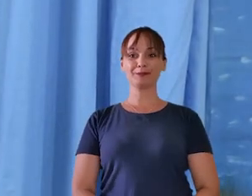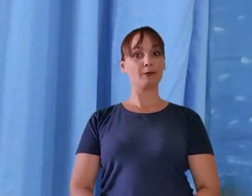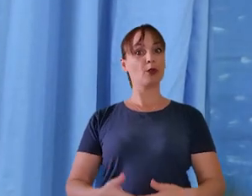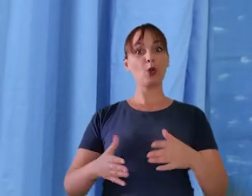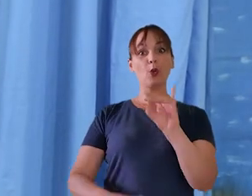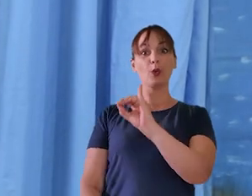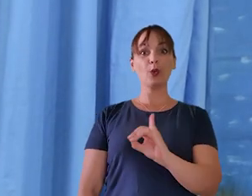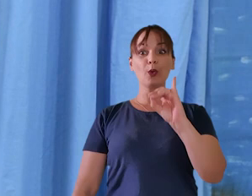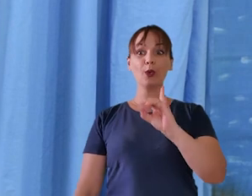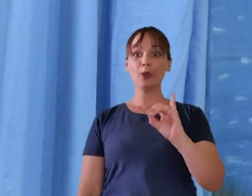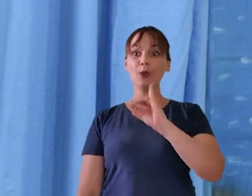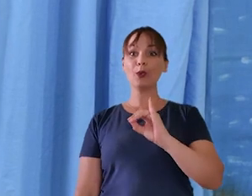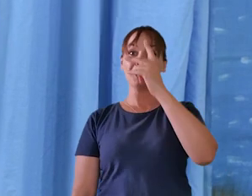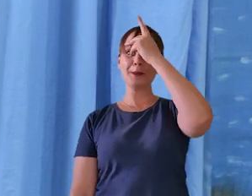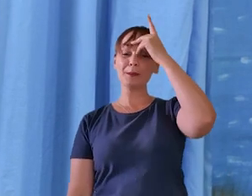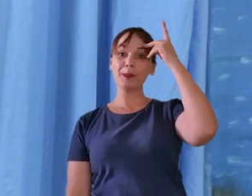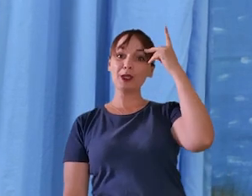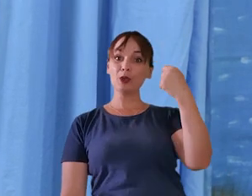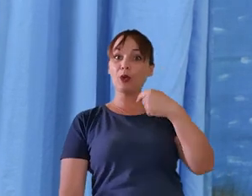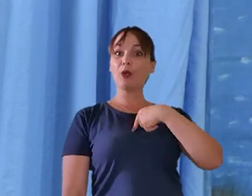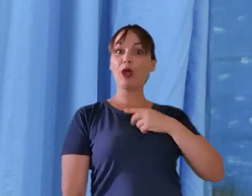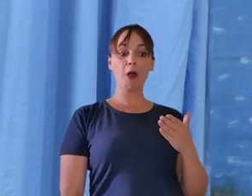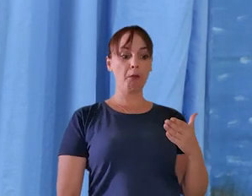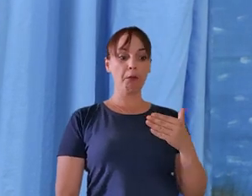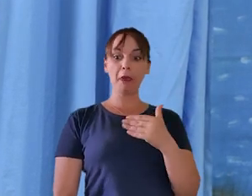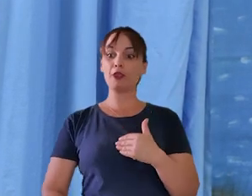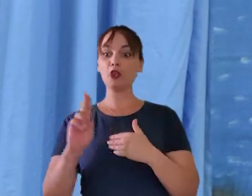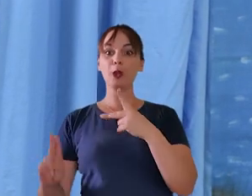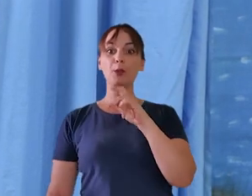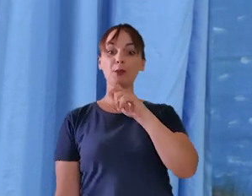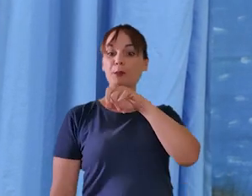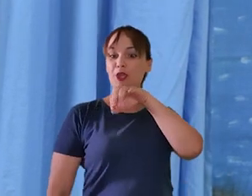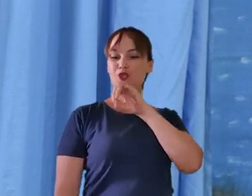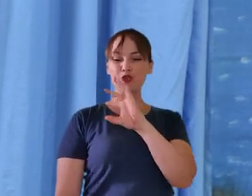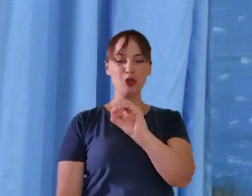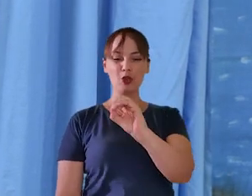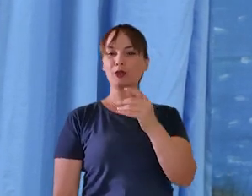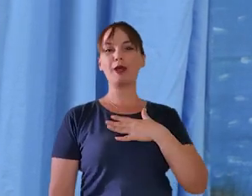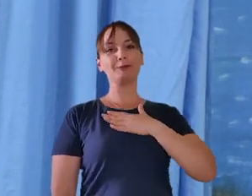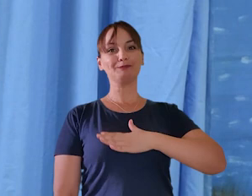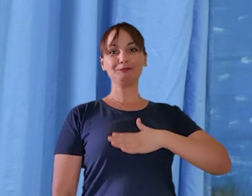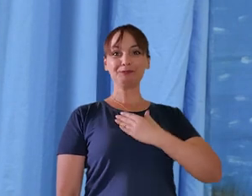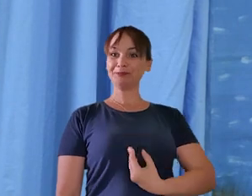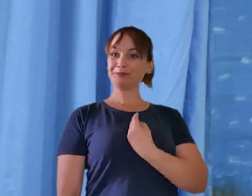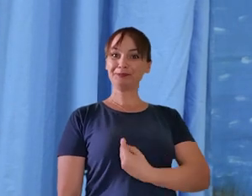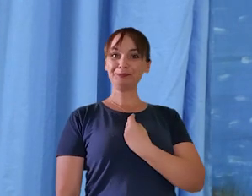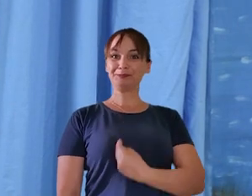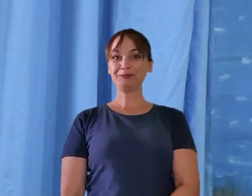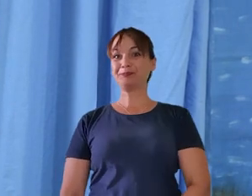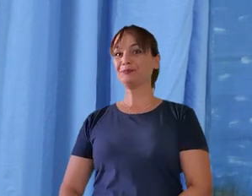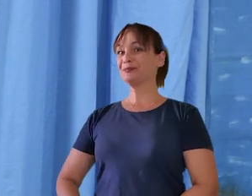Oi, pessoal! Eu sou o Peixe Peixoto. É um prazer estar presente.